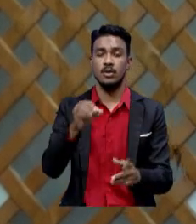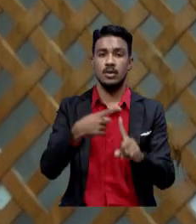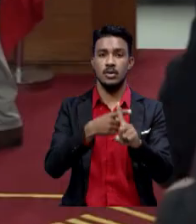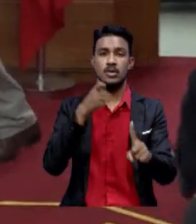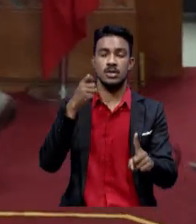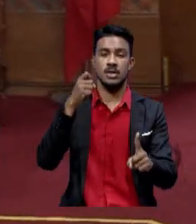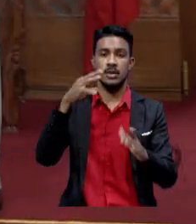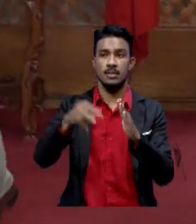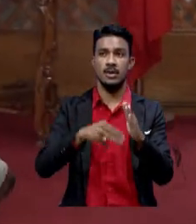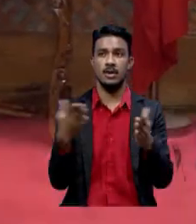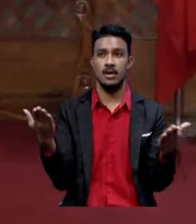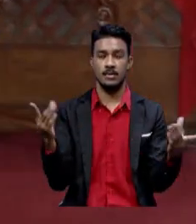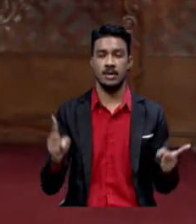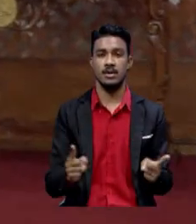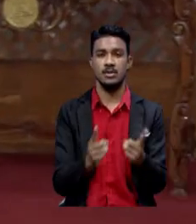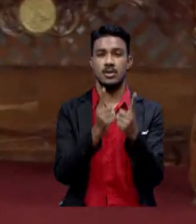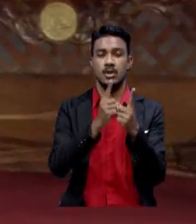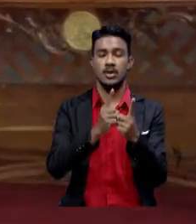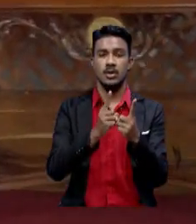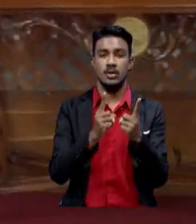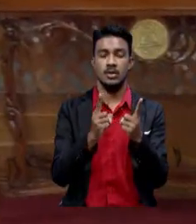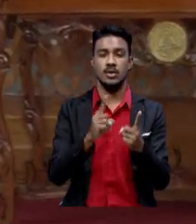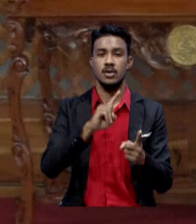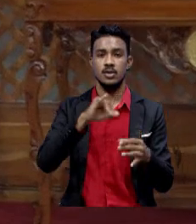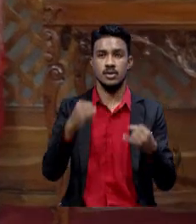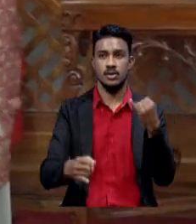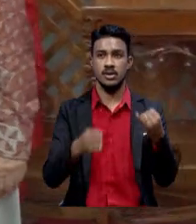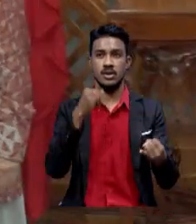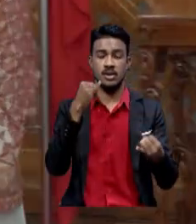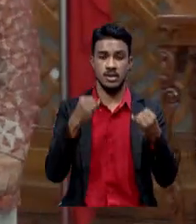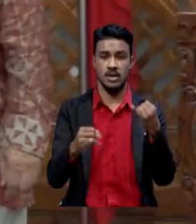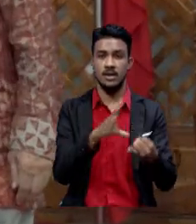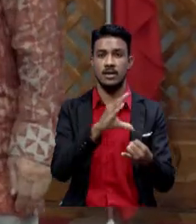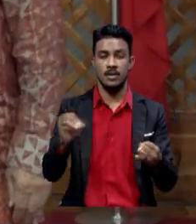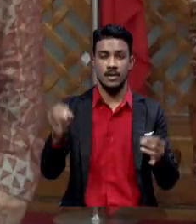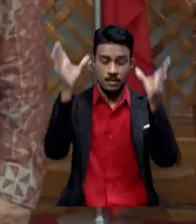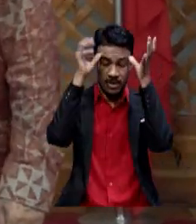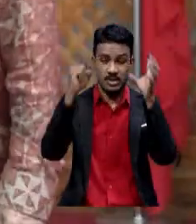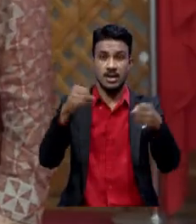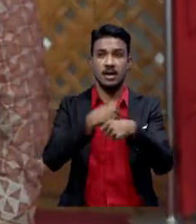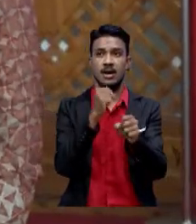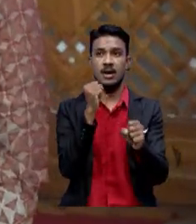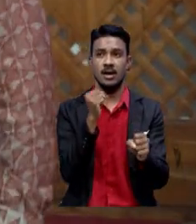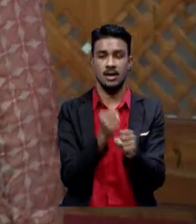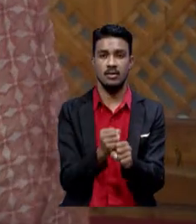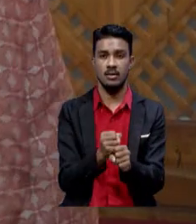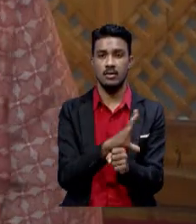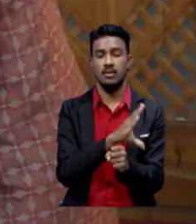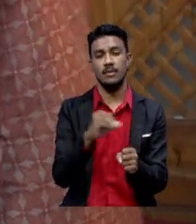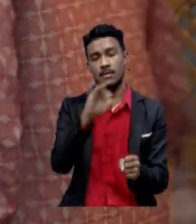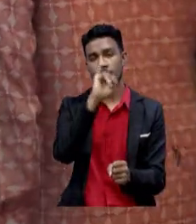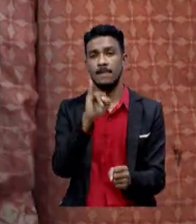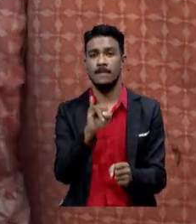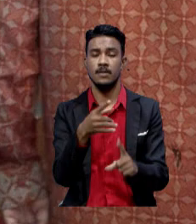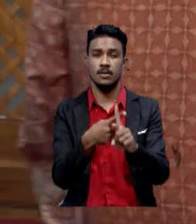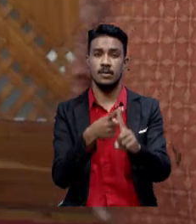Rua, Nebeja Soro Justiça. Tane Conselho de Imprensa, José Presidente da República, a tu bele halo intervenção, ter competência Sefe